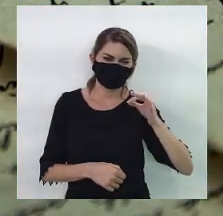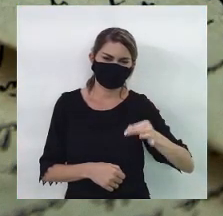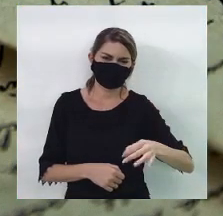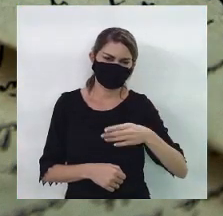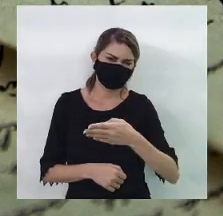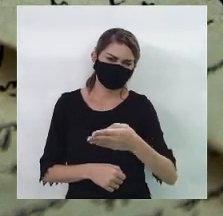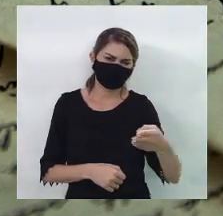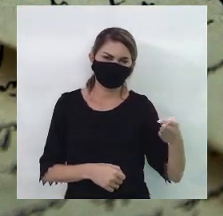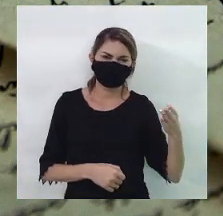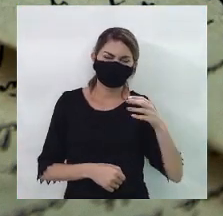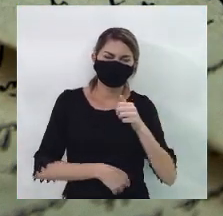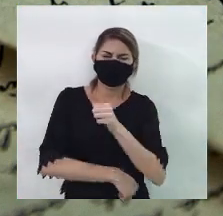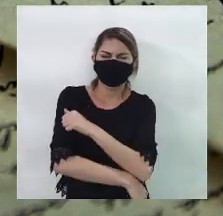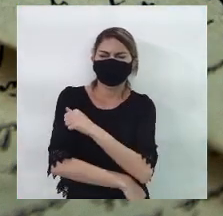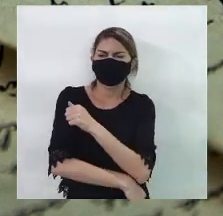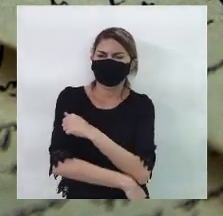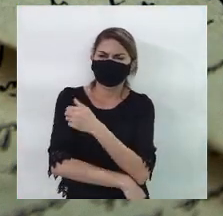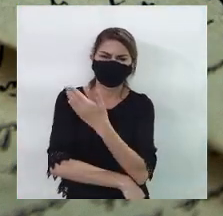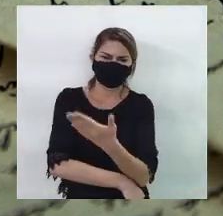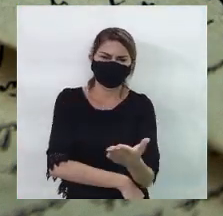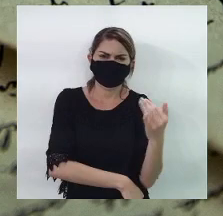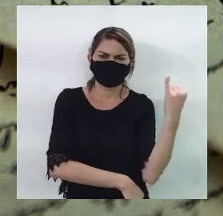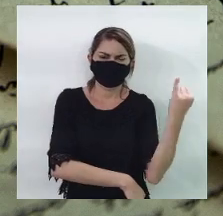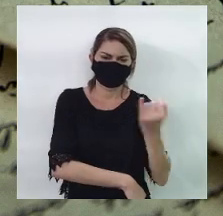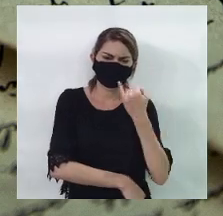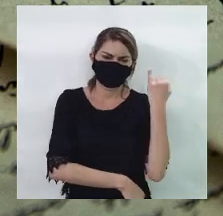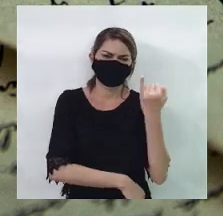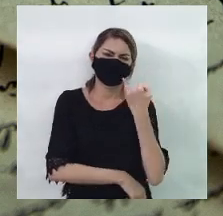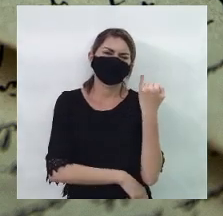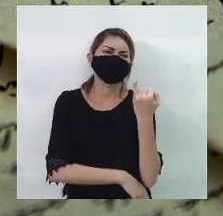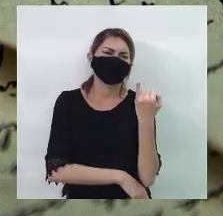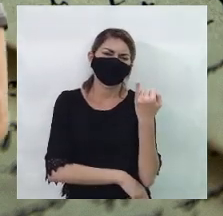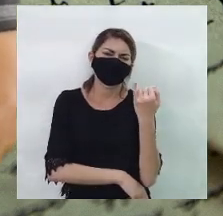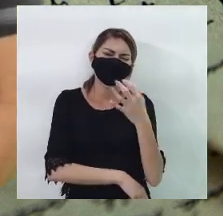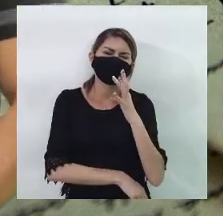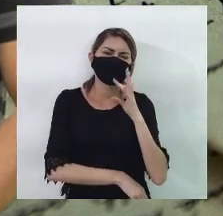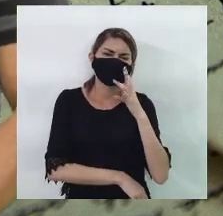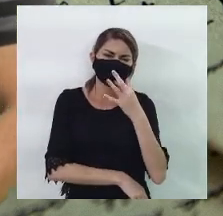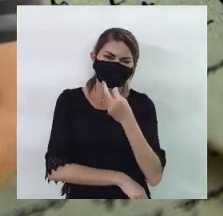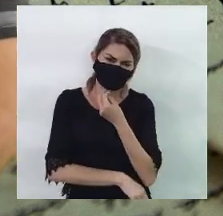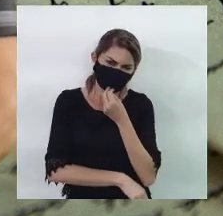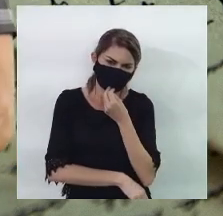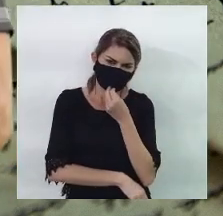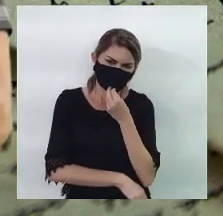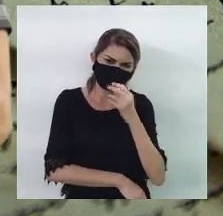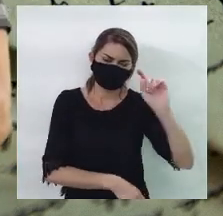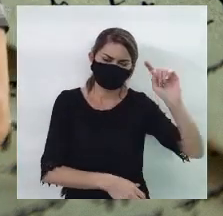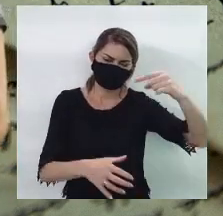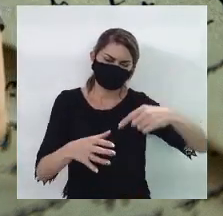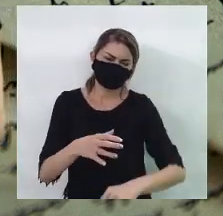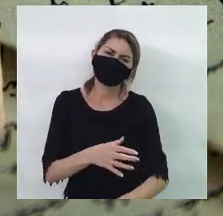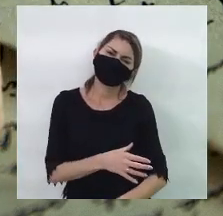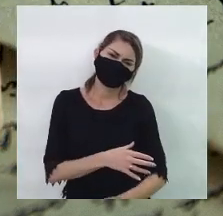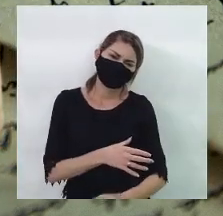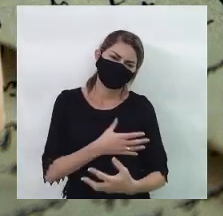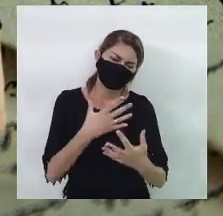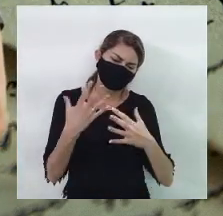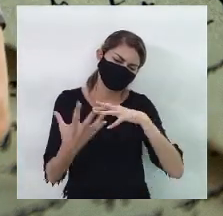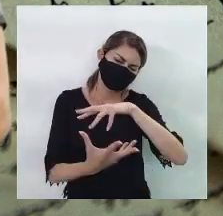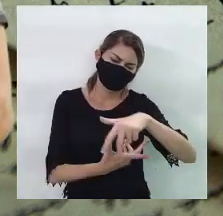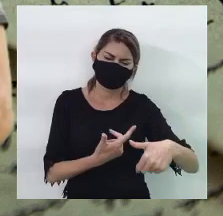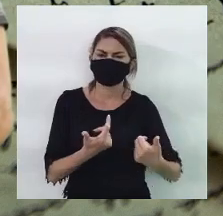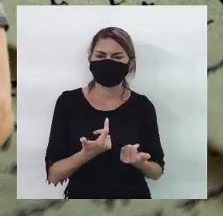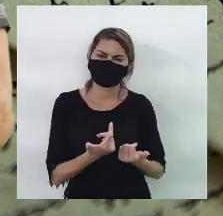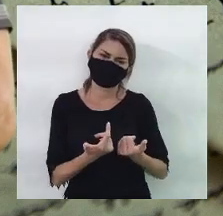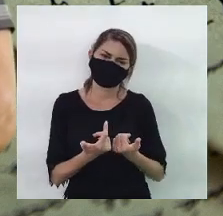vai aos estudantes. Está vendo aí a importância, estudantes, de conhecer, mergulhar nesse mundo e